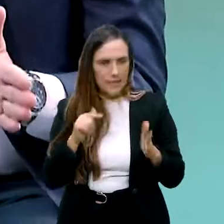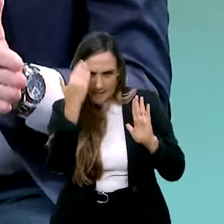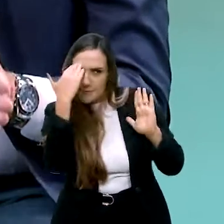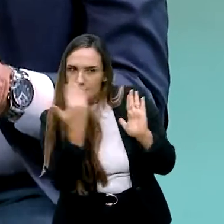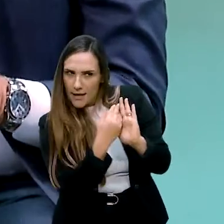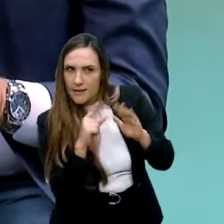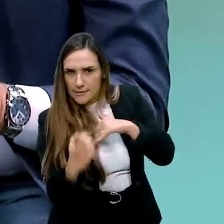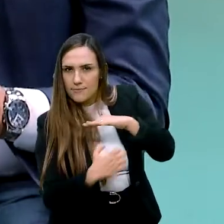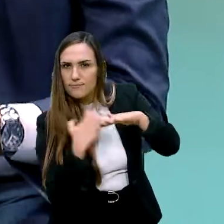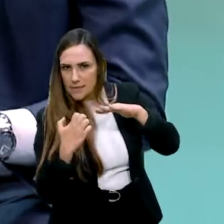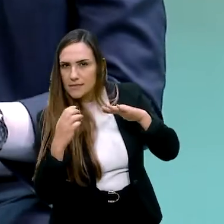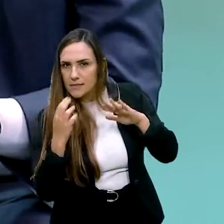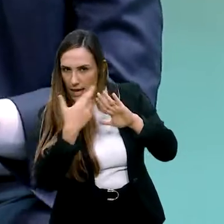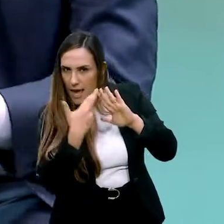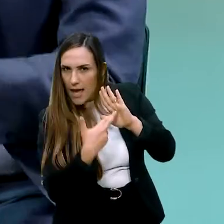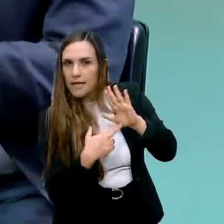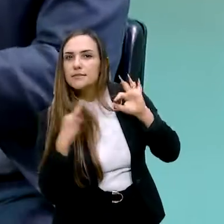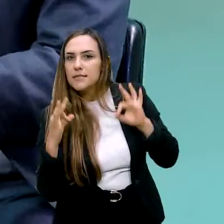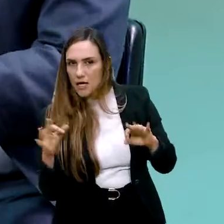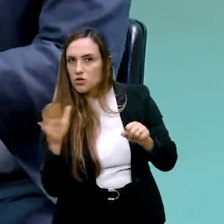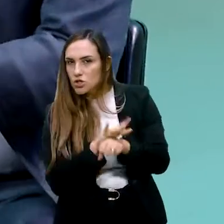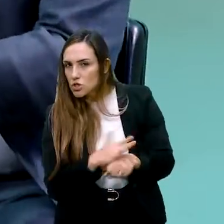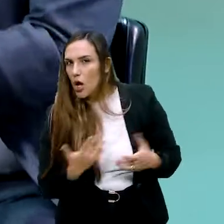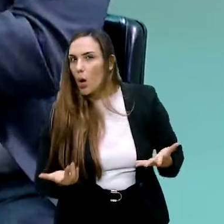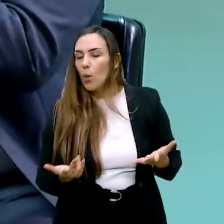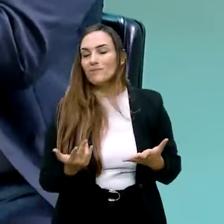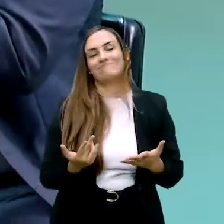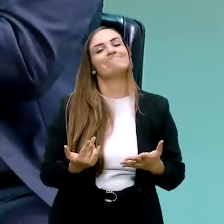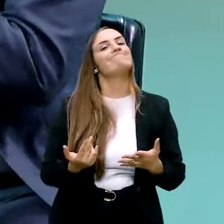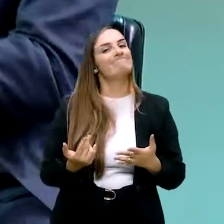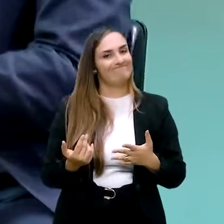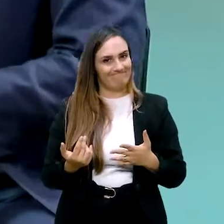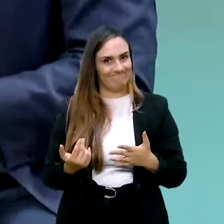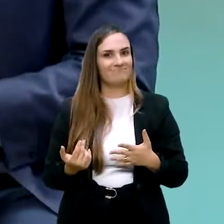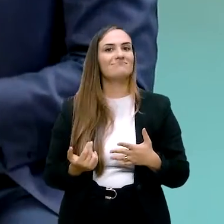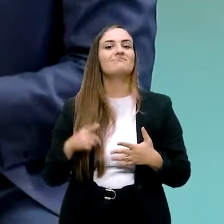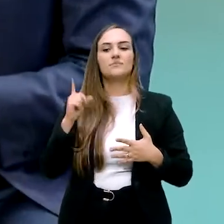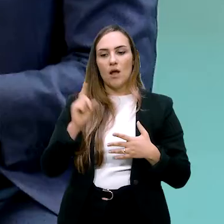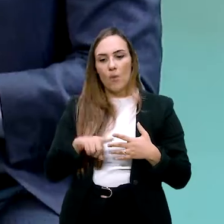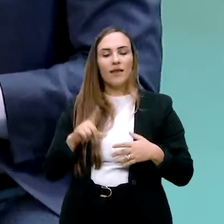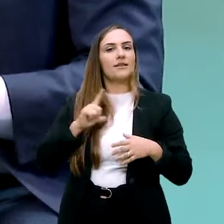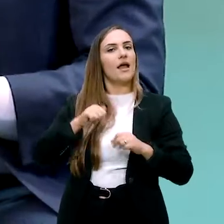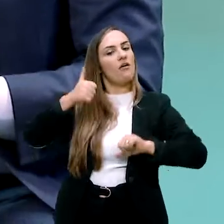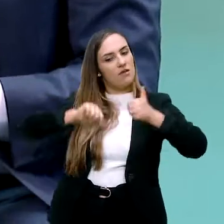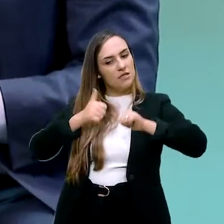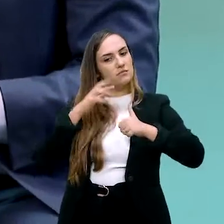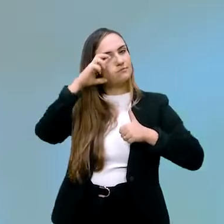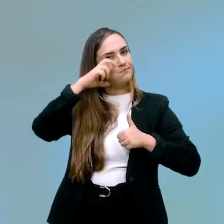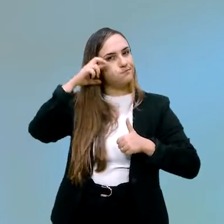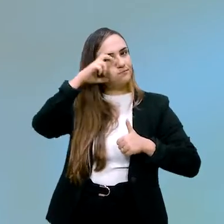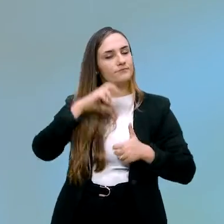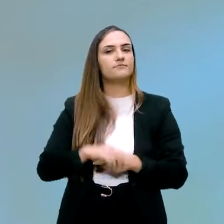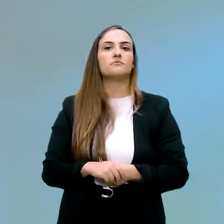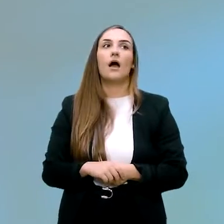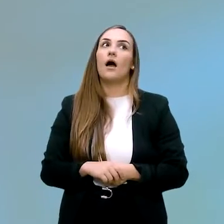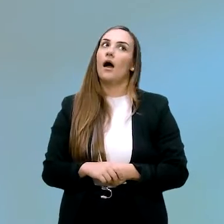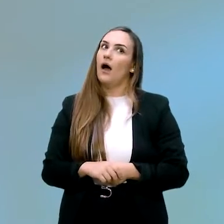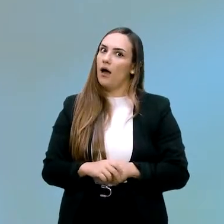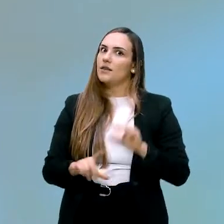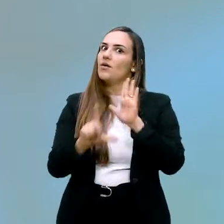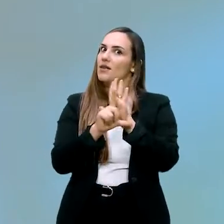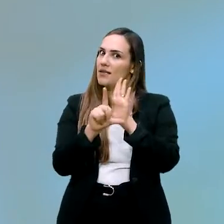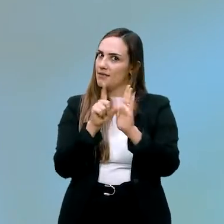para aquela atividade. Então, é uma atividade regulamentada com uma agência pública coordenando as atividades. É uma lei que tem um